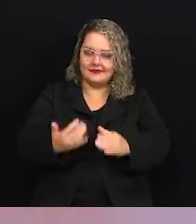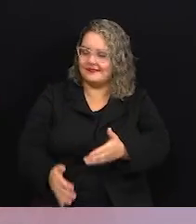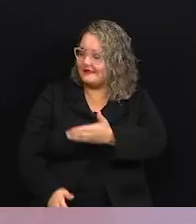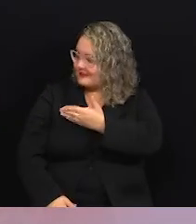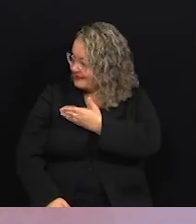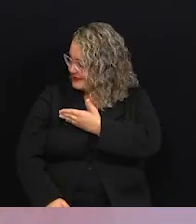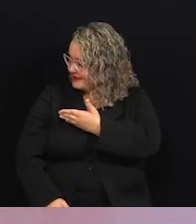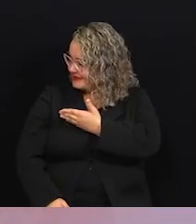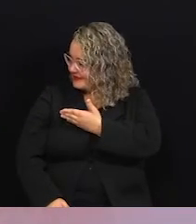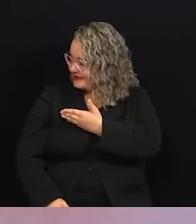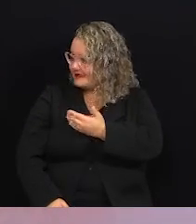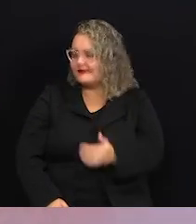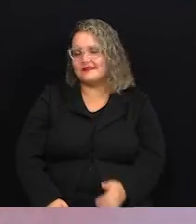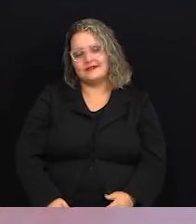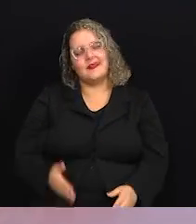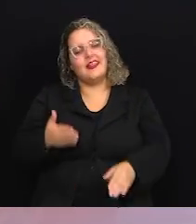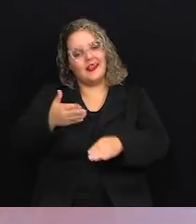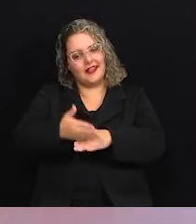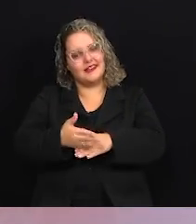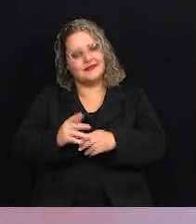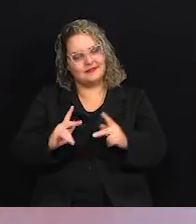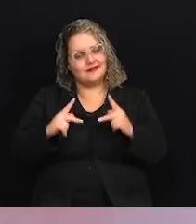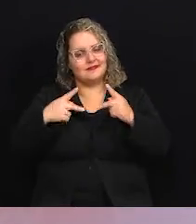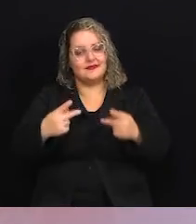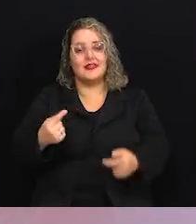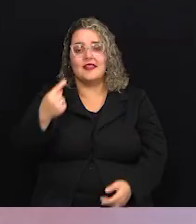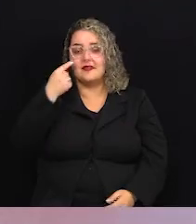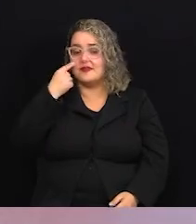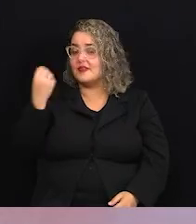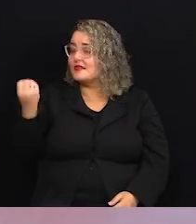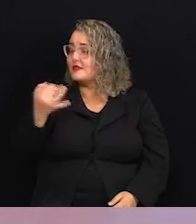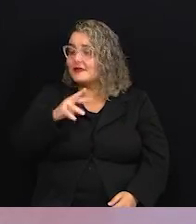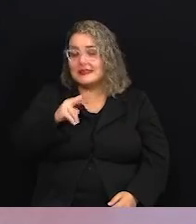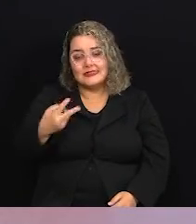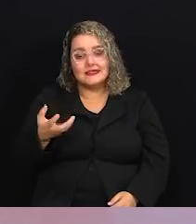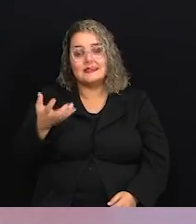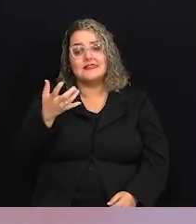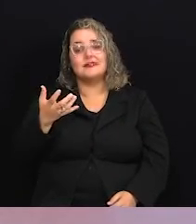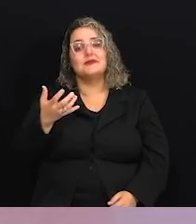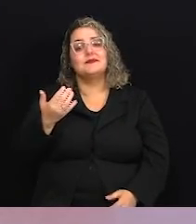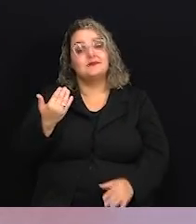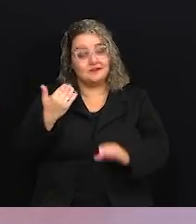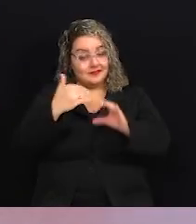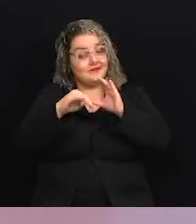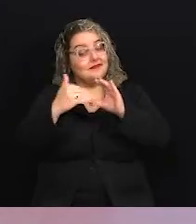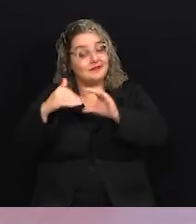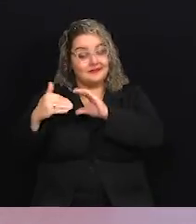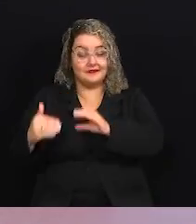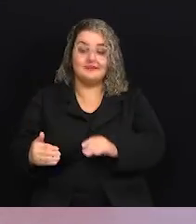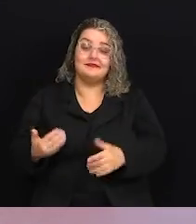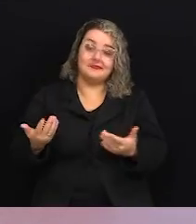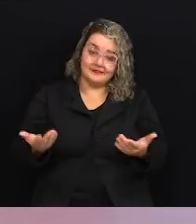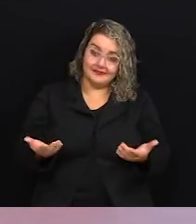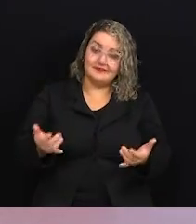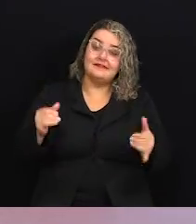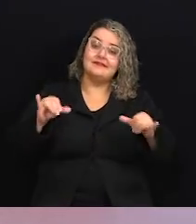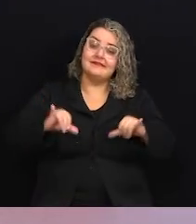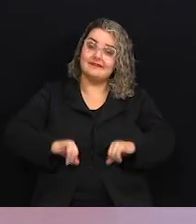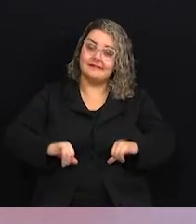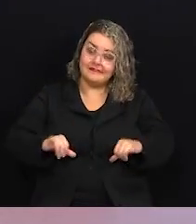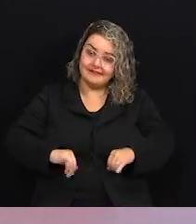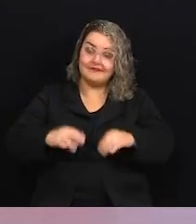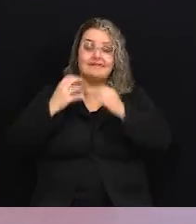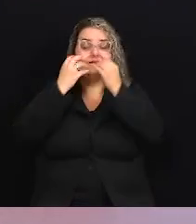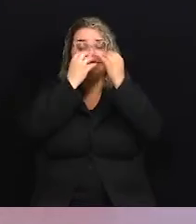no YouTube da TV Câmara Campinas. Entra lá, pega o link, veja quantas vezes quiser e manda também para quem aí